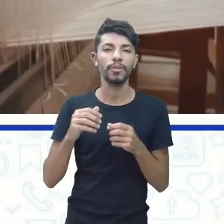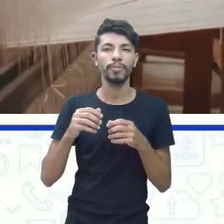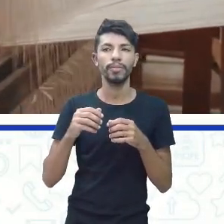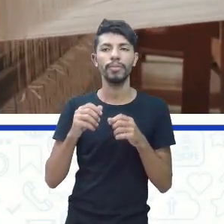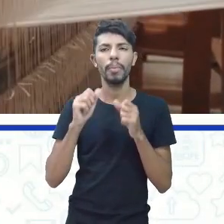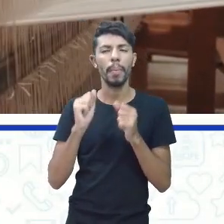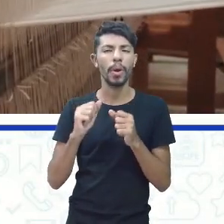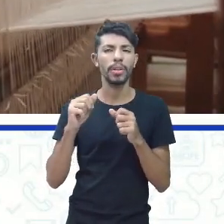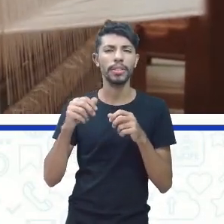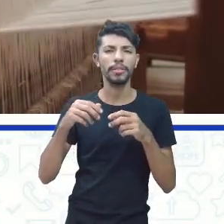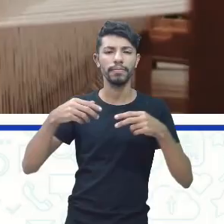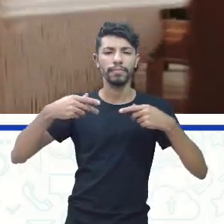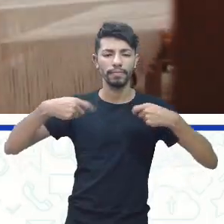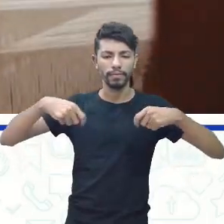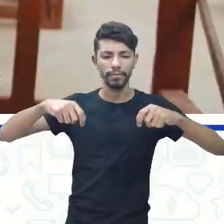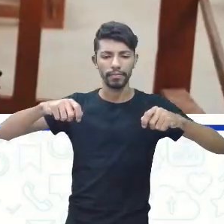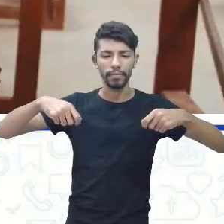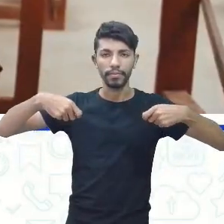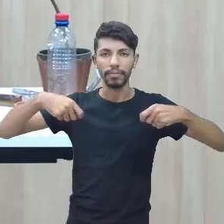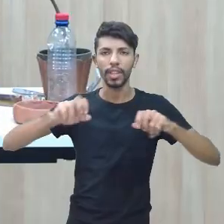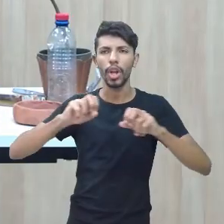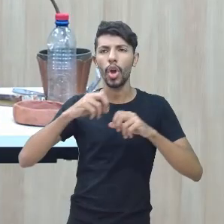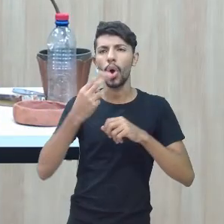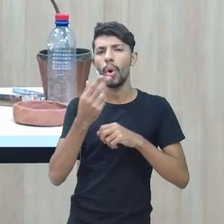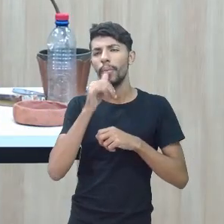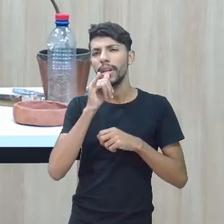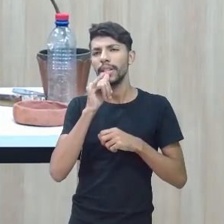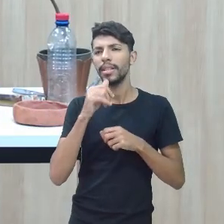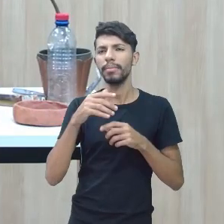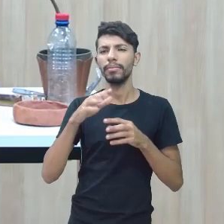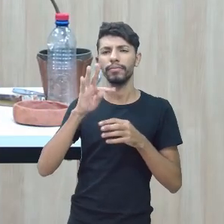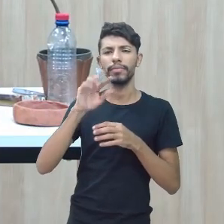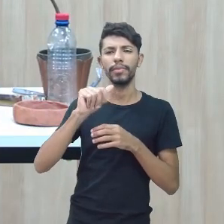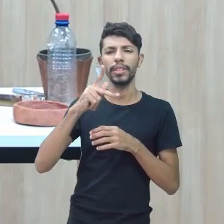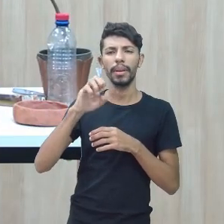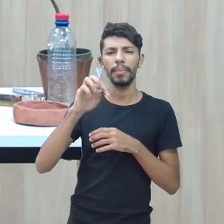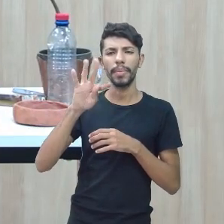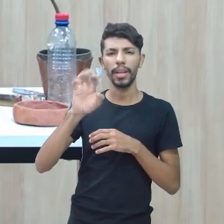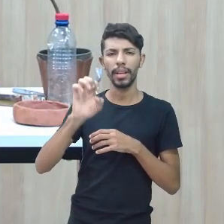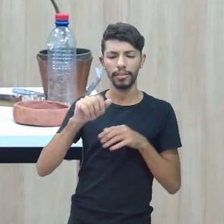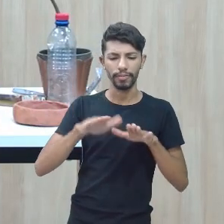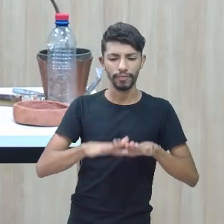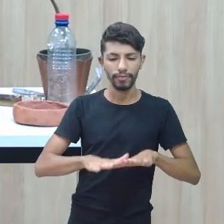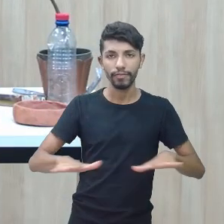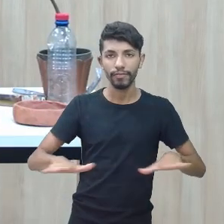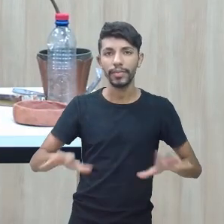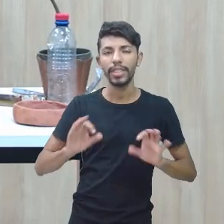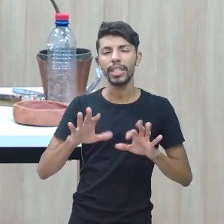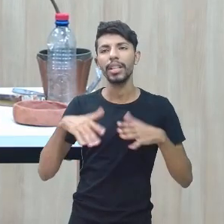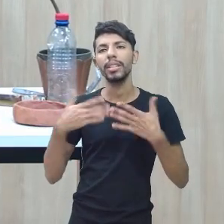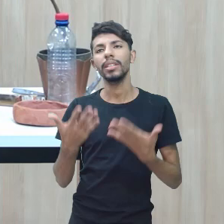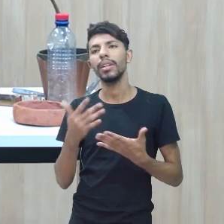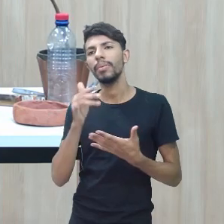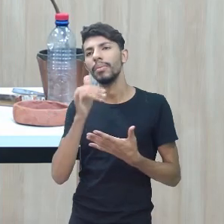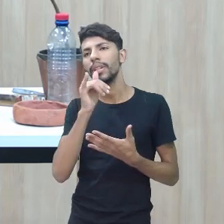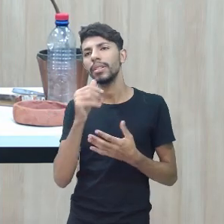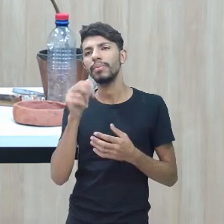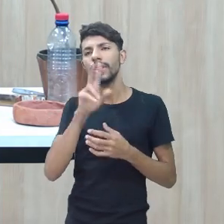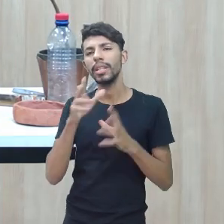tapete. Aí, com a sua habilidade e a questão aí de uma indústria, vamos dizer